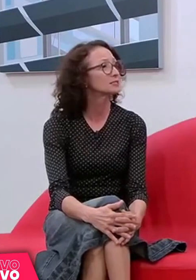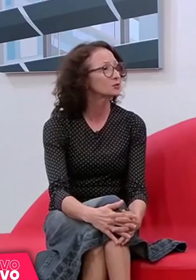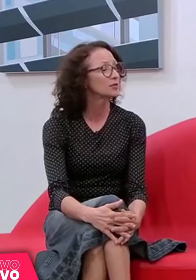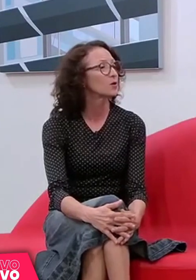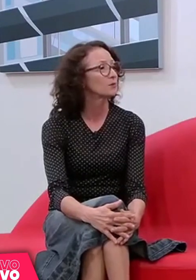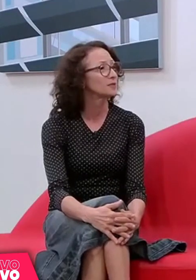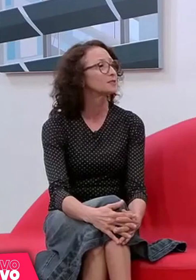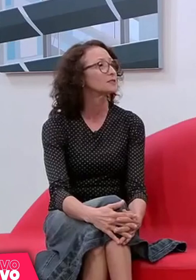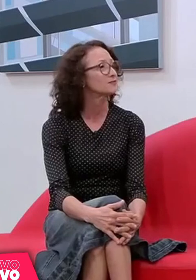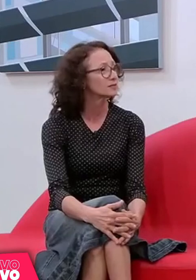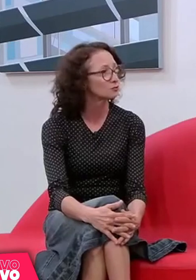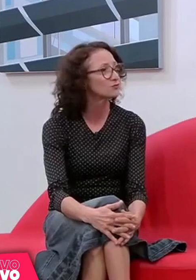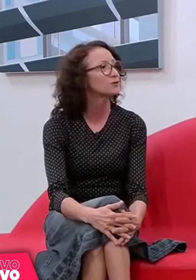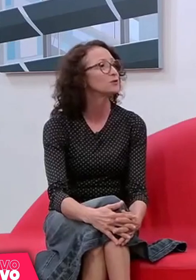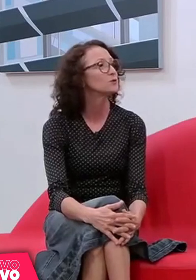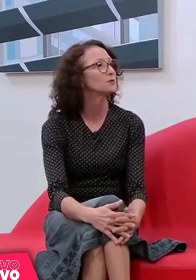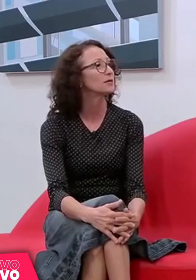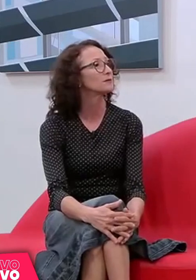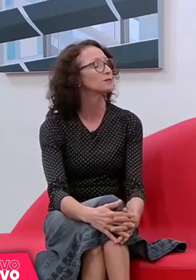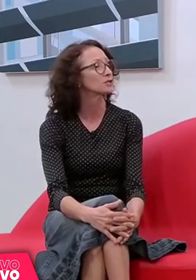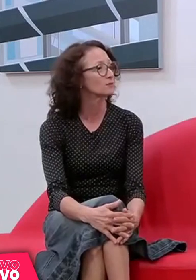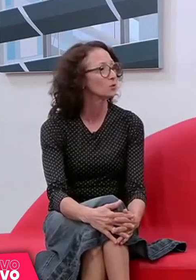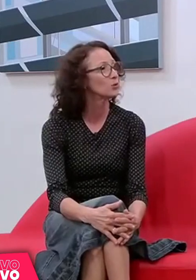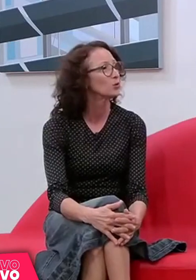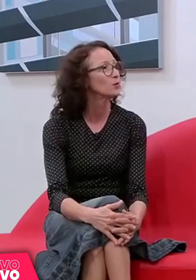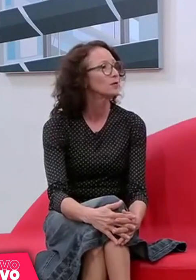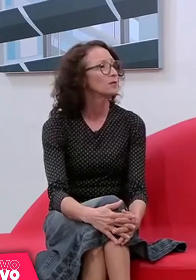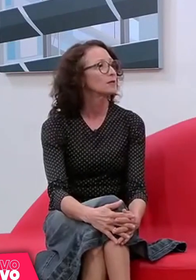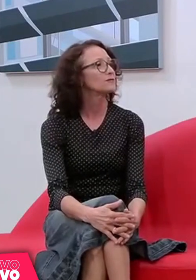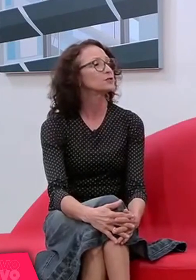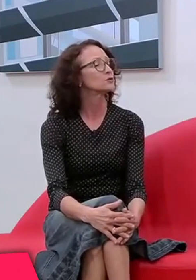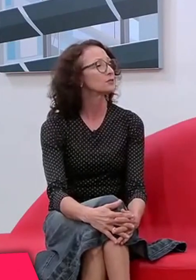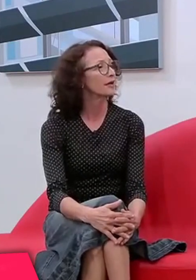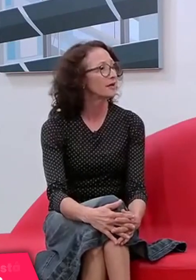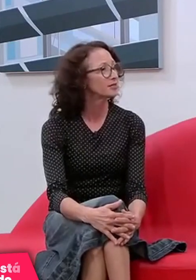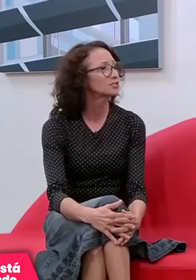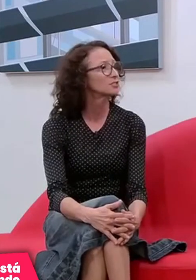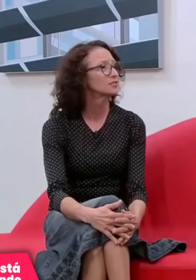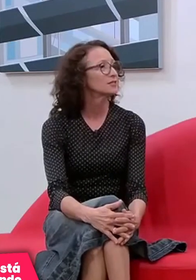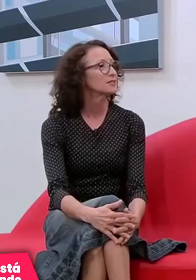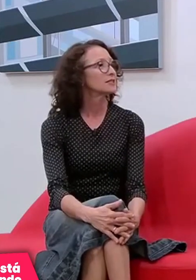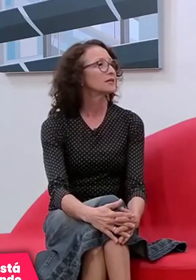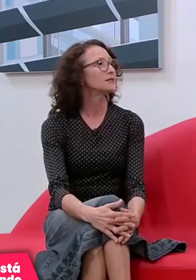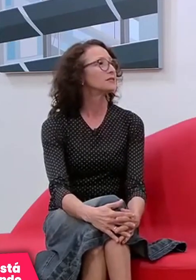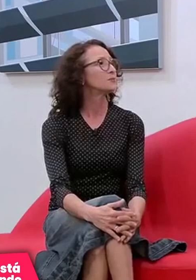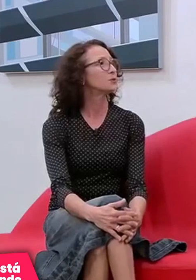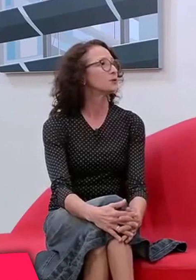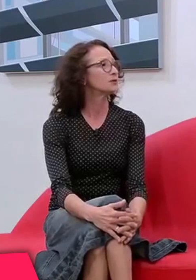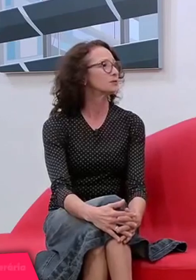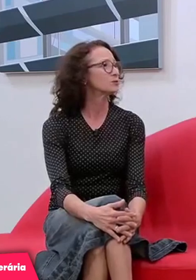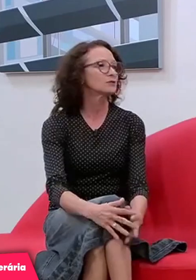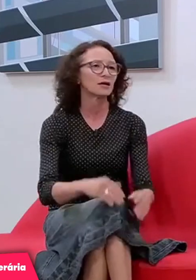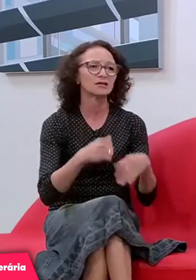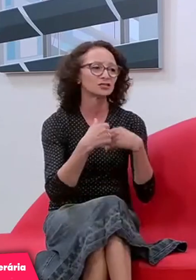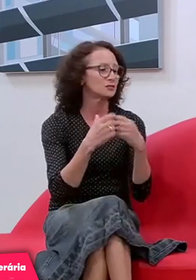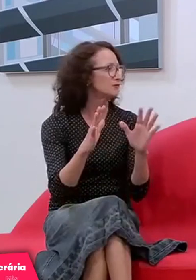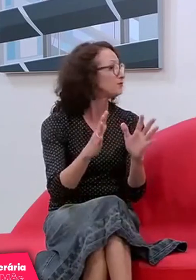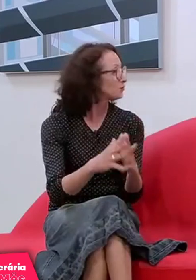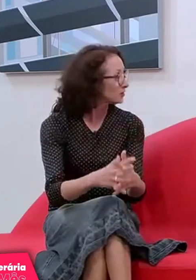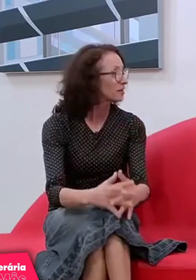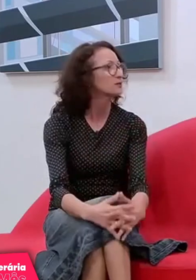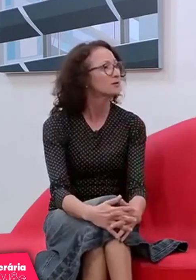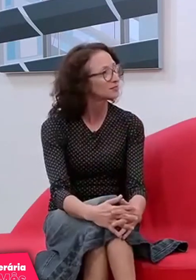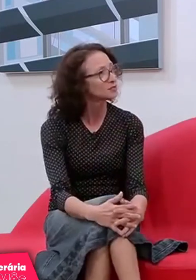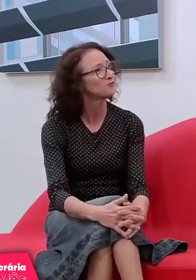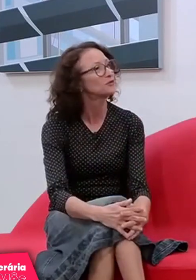ela decidiu que realmente ia fazer o filme, ela me chamou. Fiz um teste, né? E depois do teste